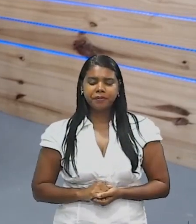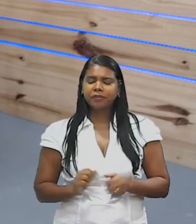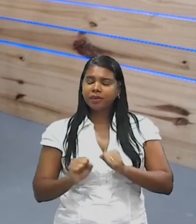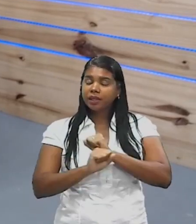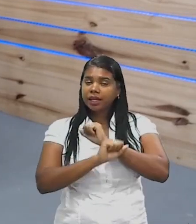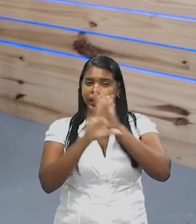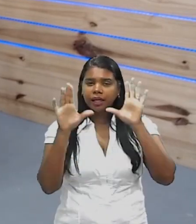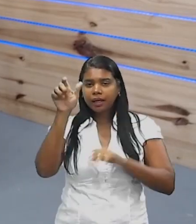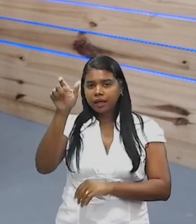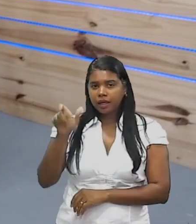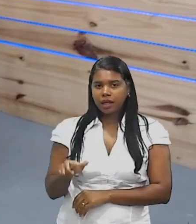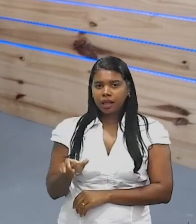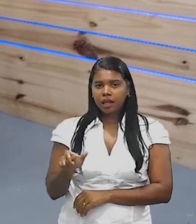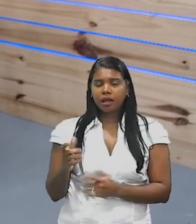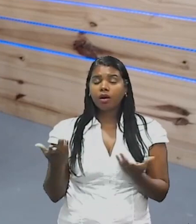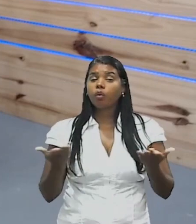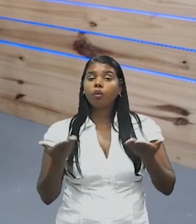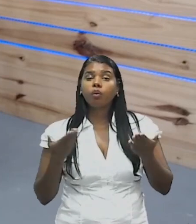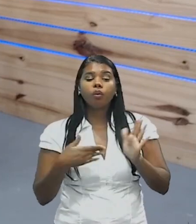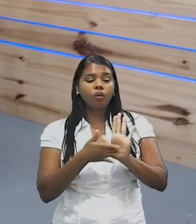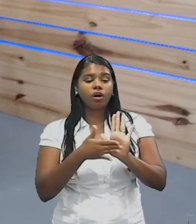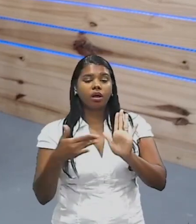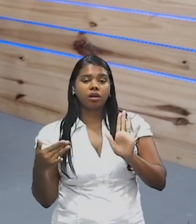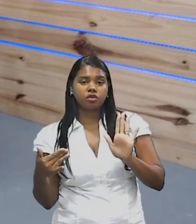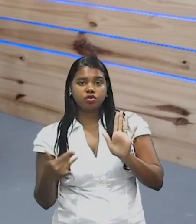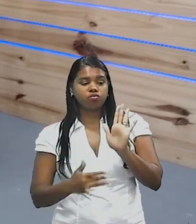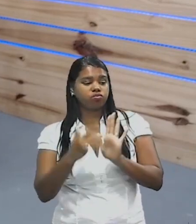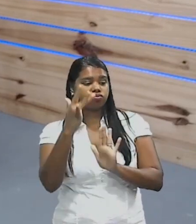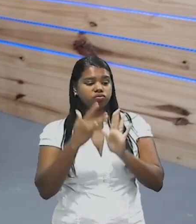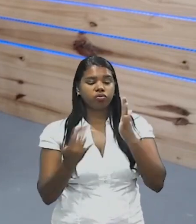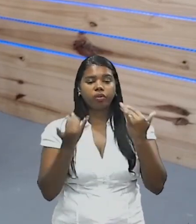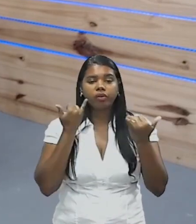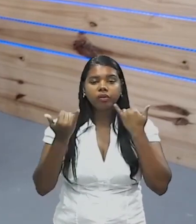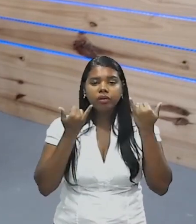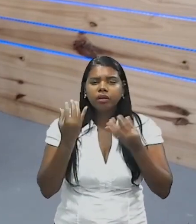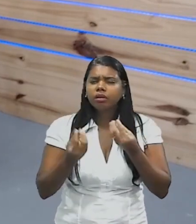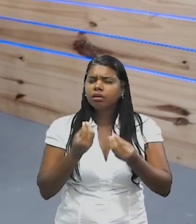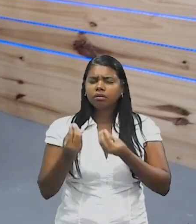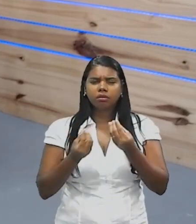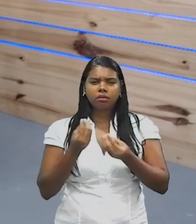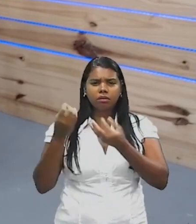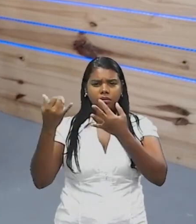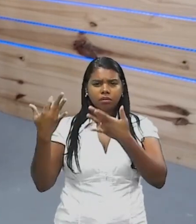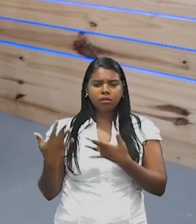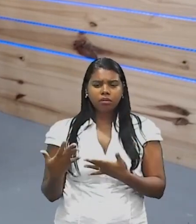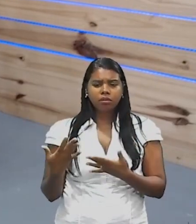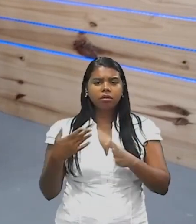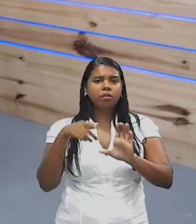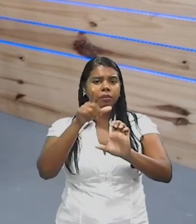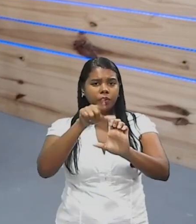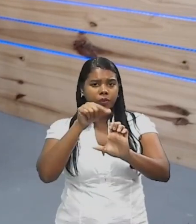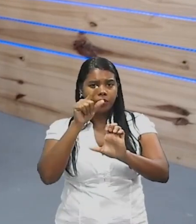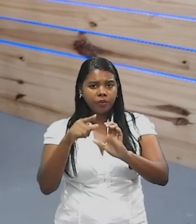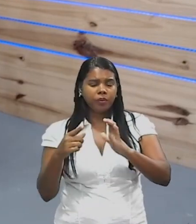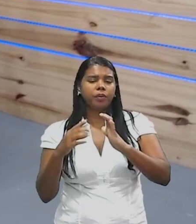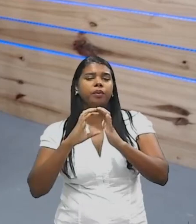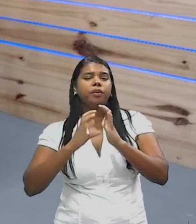claro para o cliente quais são os dados coletados, de que forma eles serão tratados, com que empresas possam